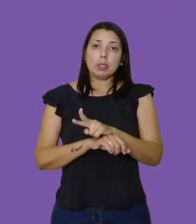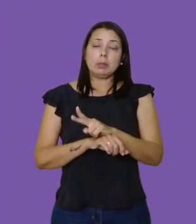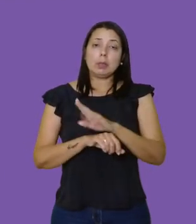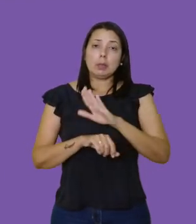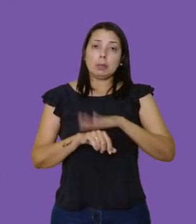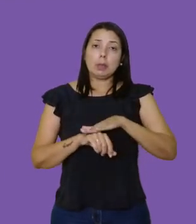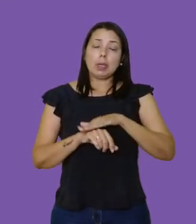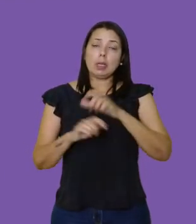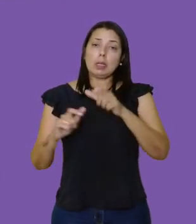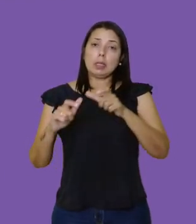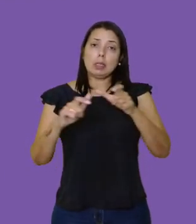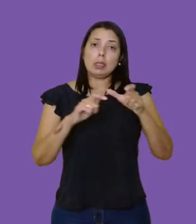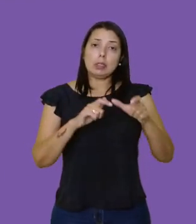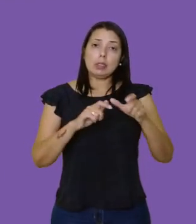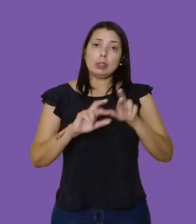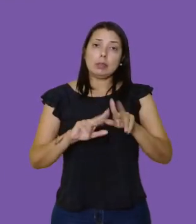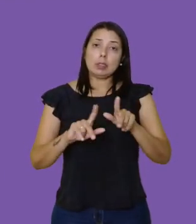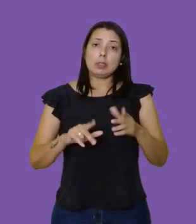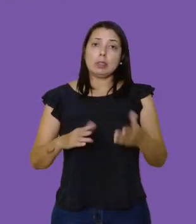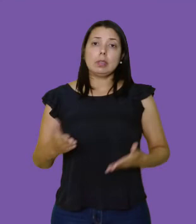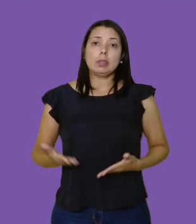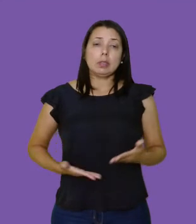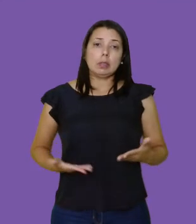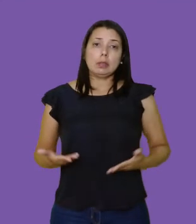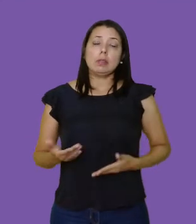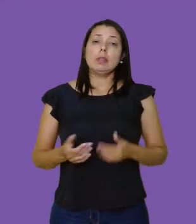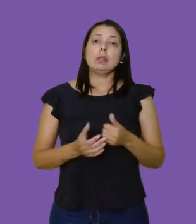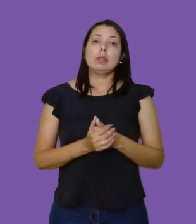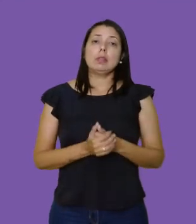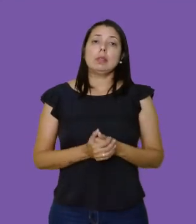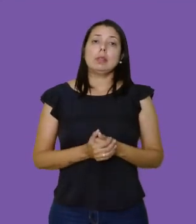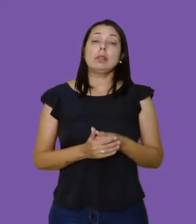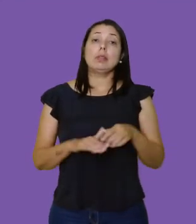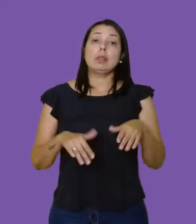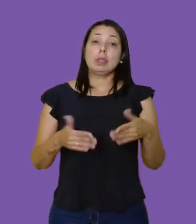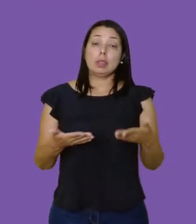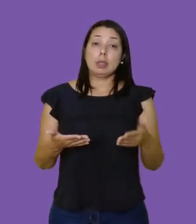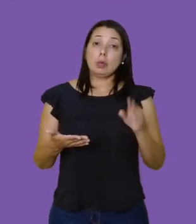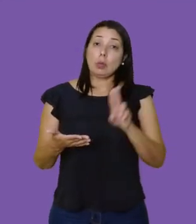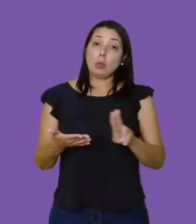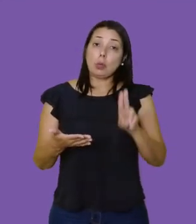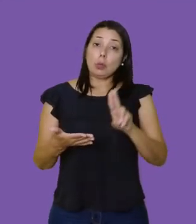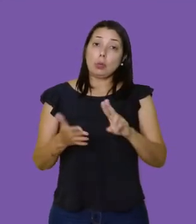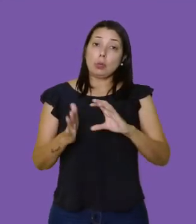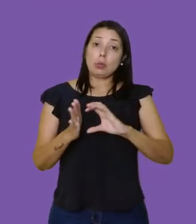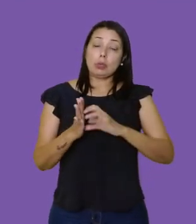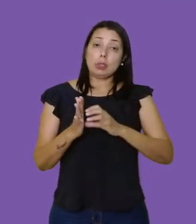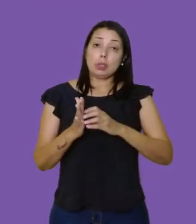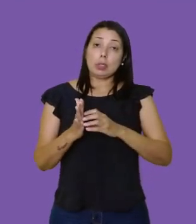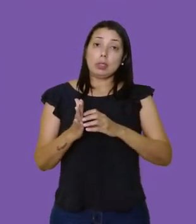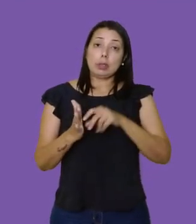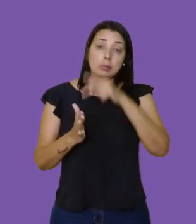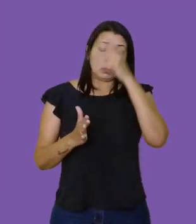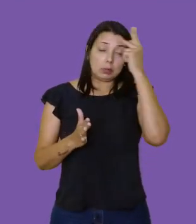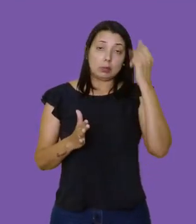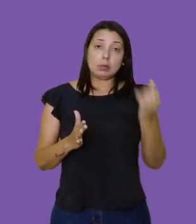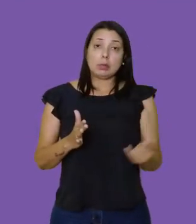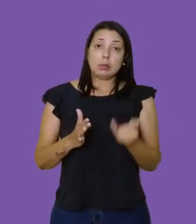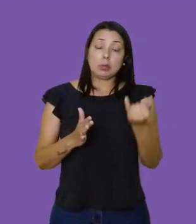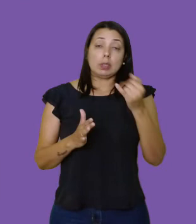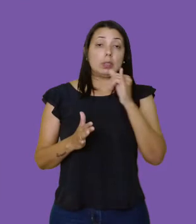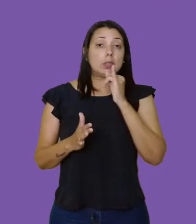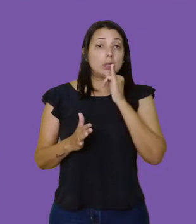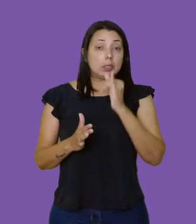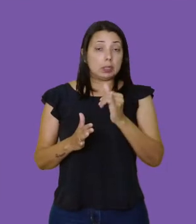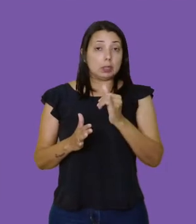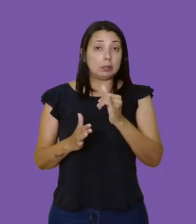mais diferentes serviços, né? Por um lado, o uso de dados pessoais é muito importante, por exemplo, para a